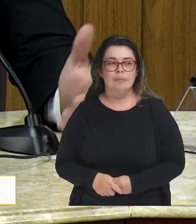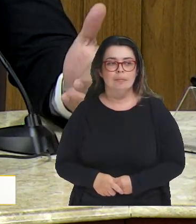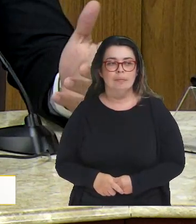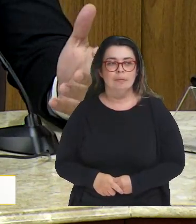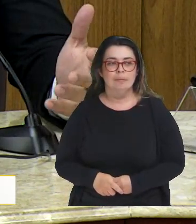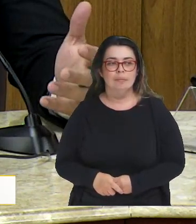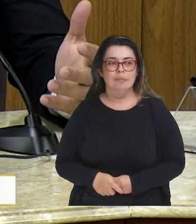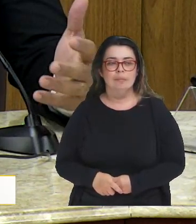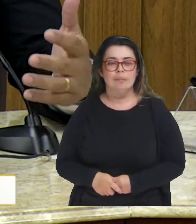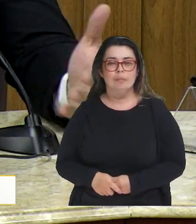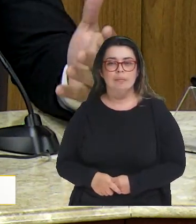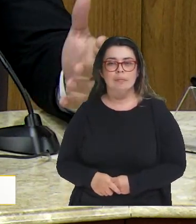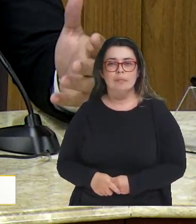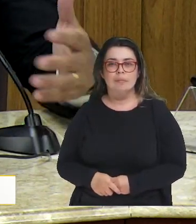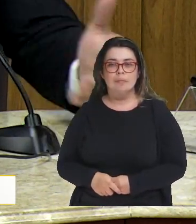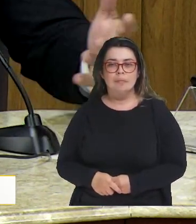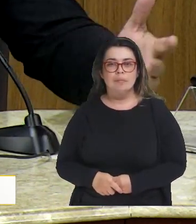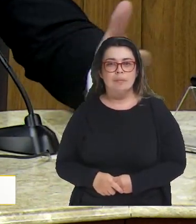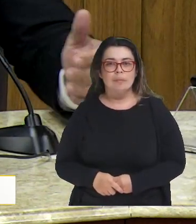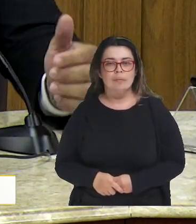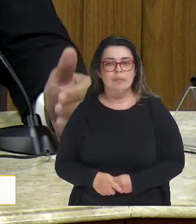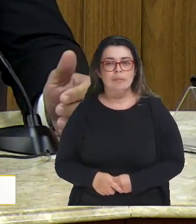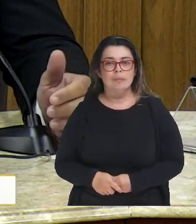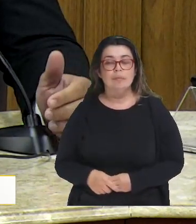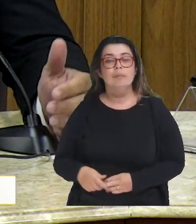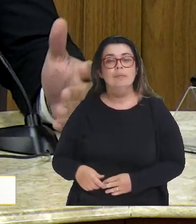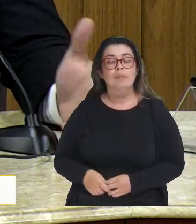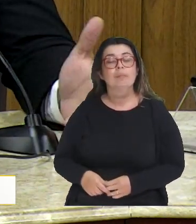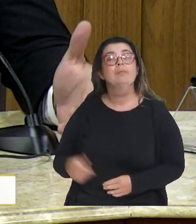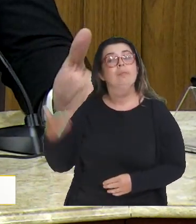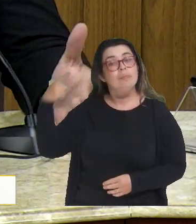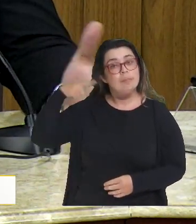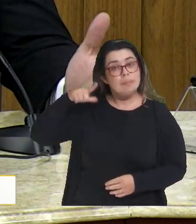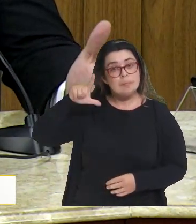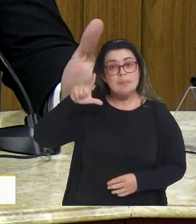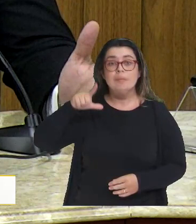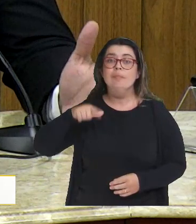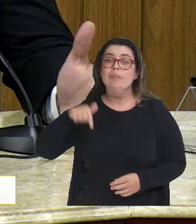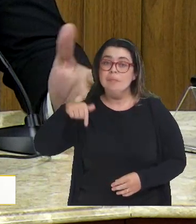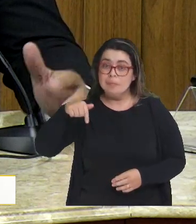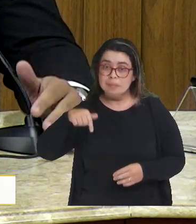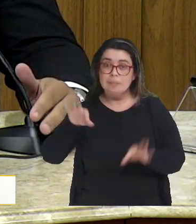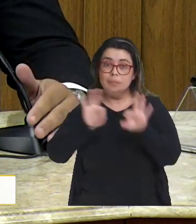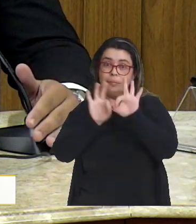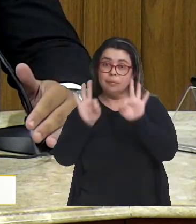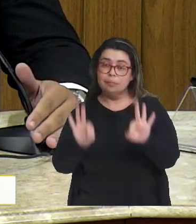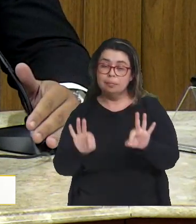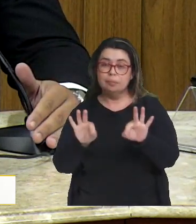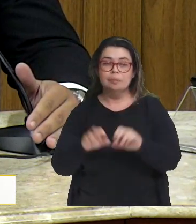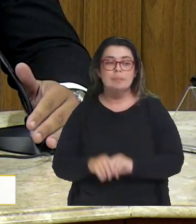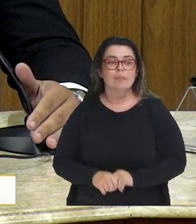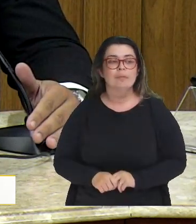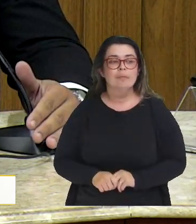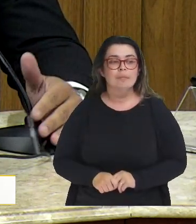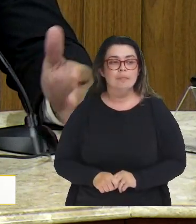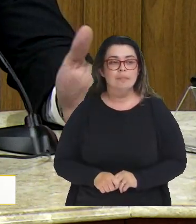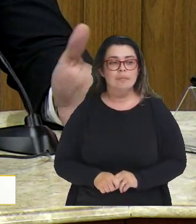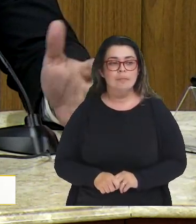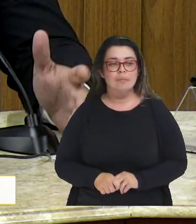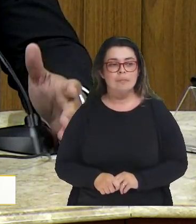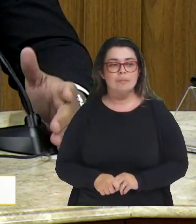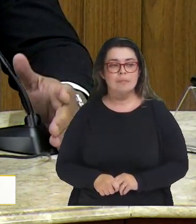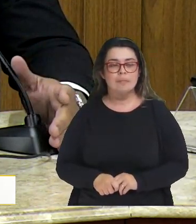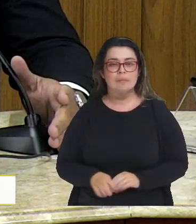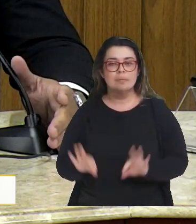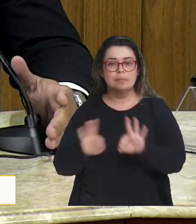por estar conseguindo aprovar um projeto desse, nossa Casa de Leis, aprovando um projeto dessa envergadura, também o